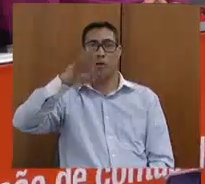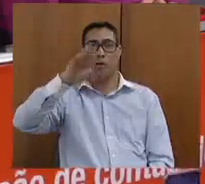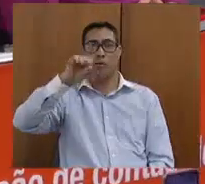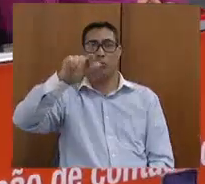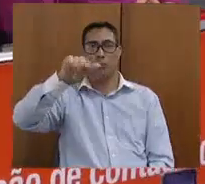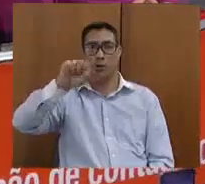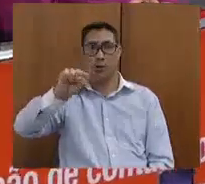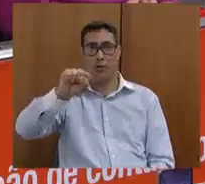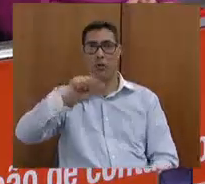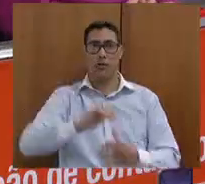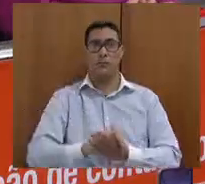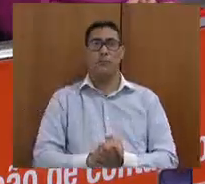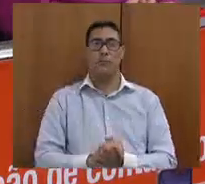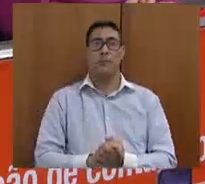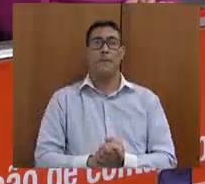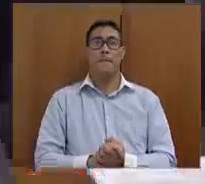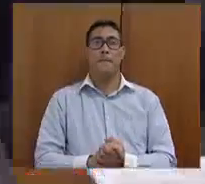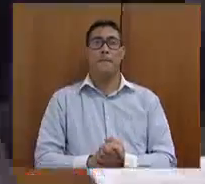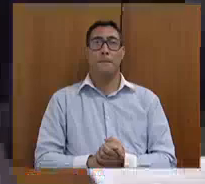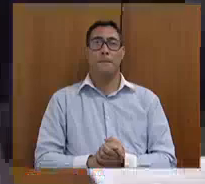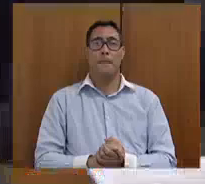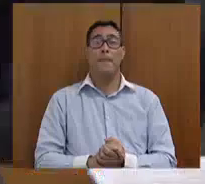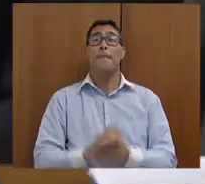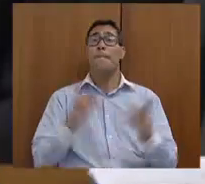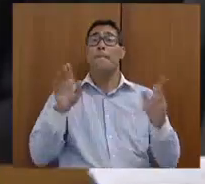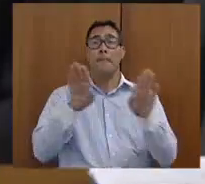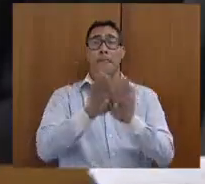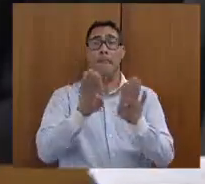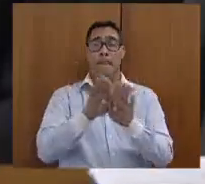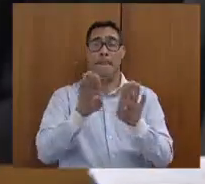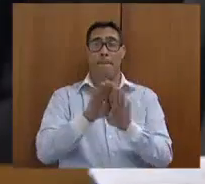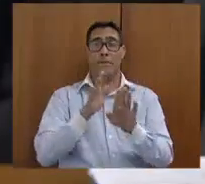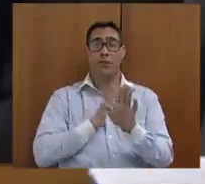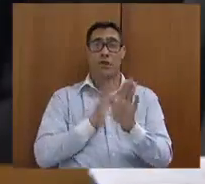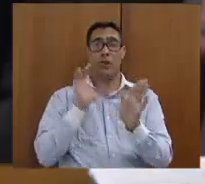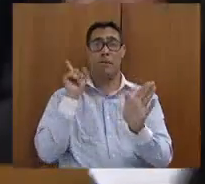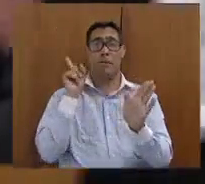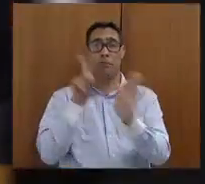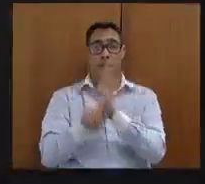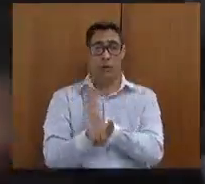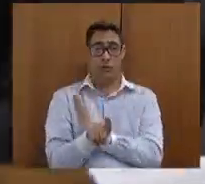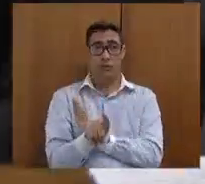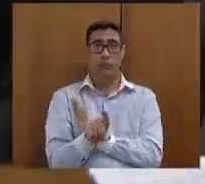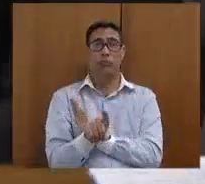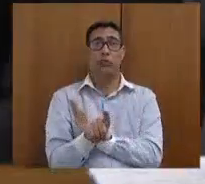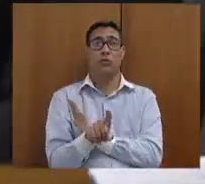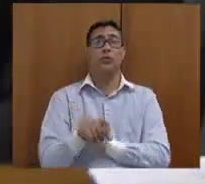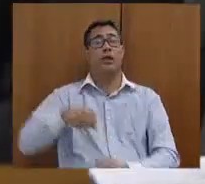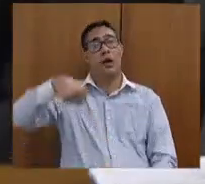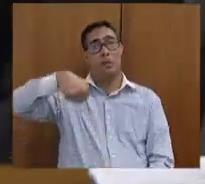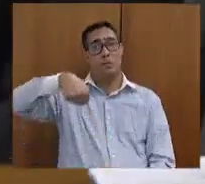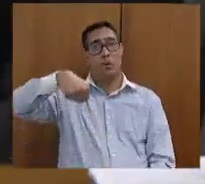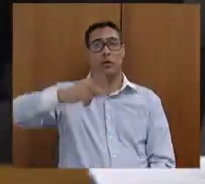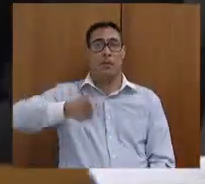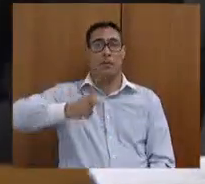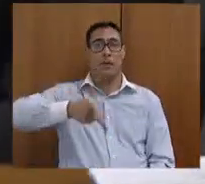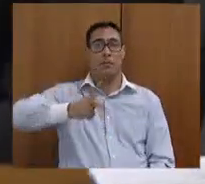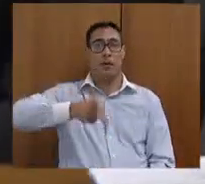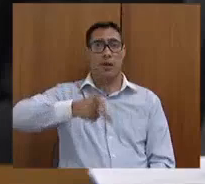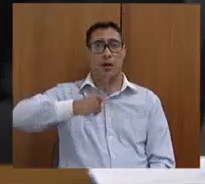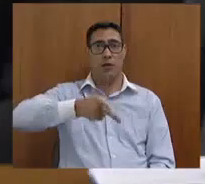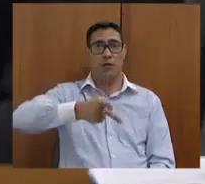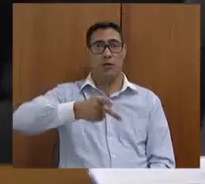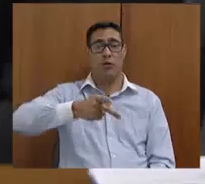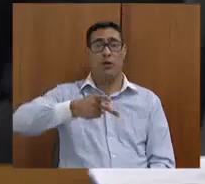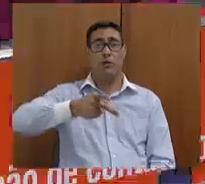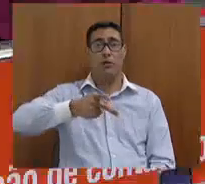lei e a gente perguntou sobre as bolsas permanência assim só não trouxe